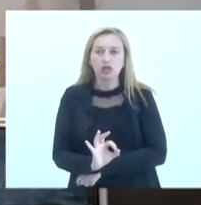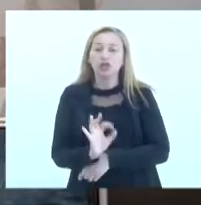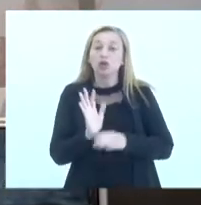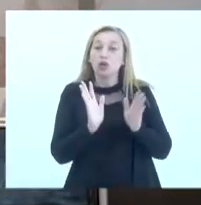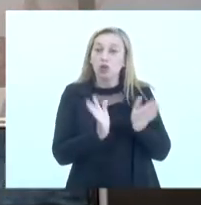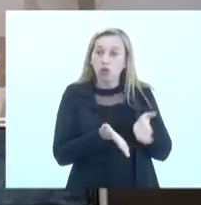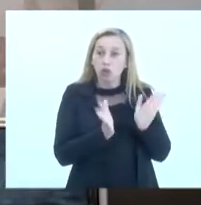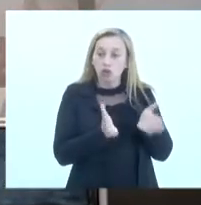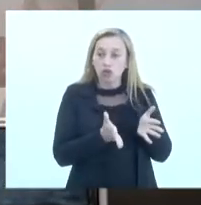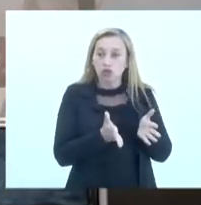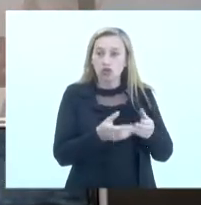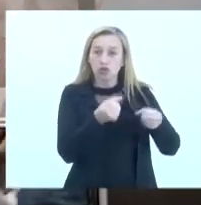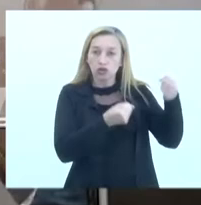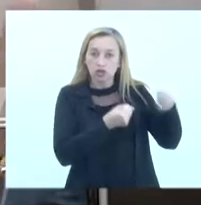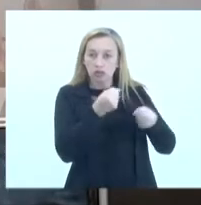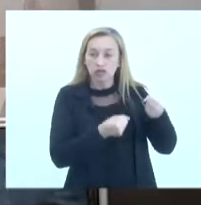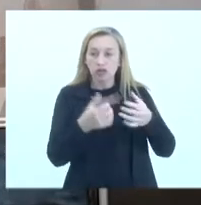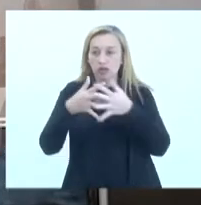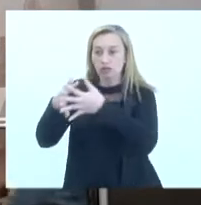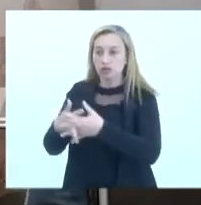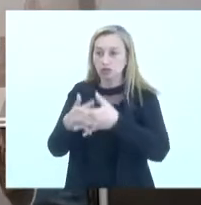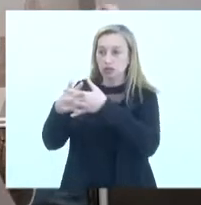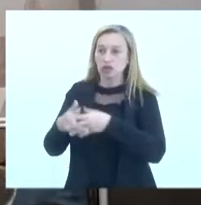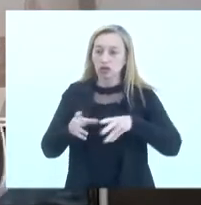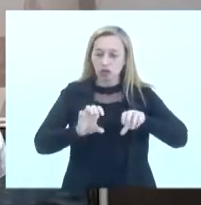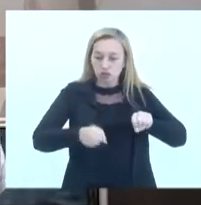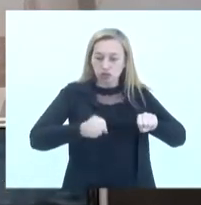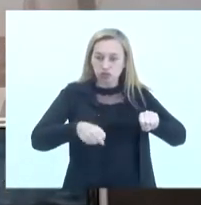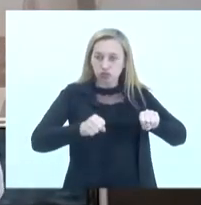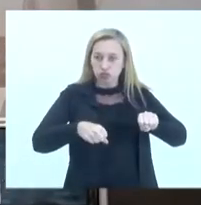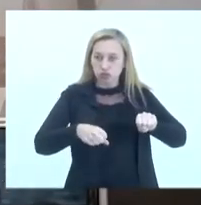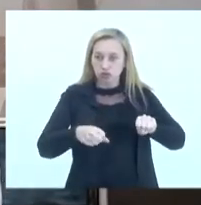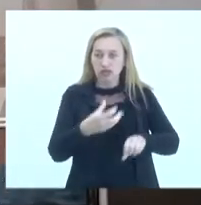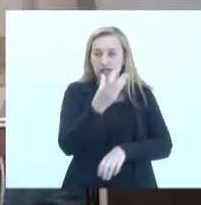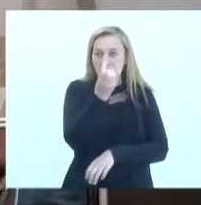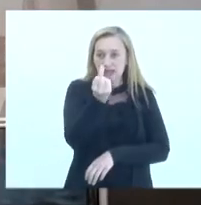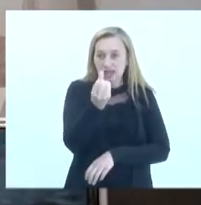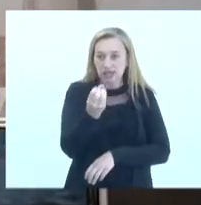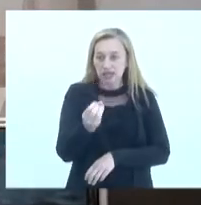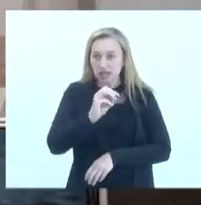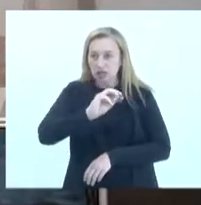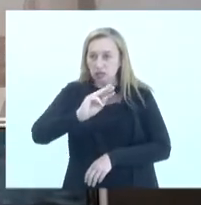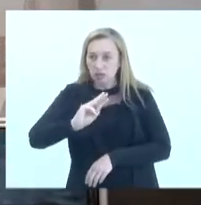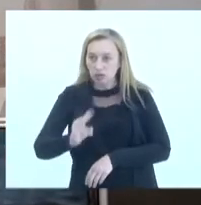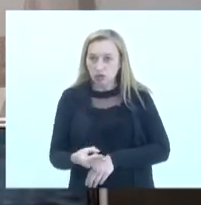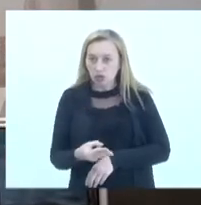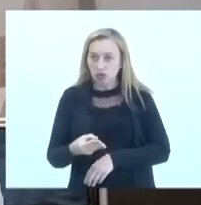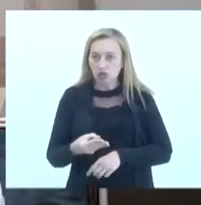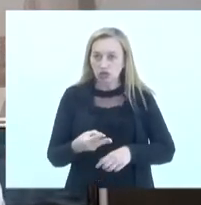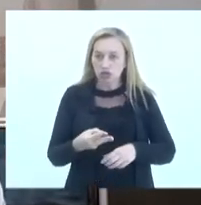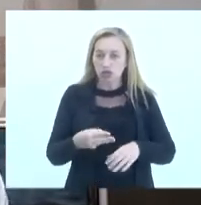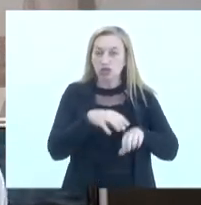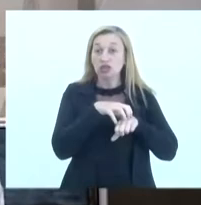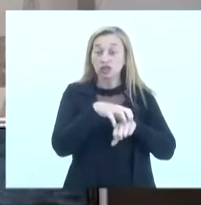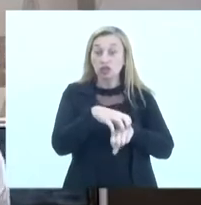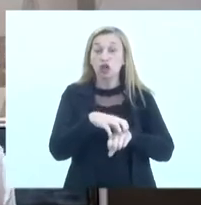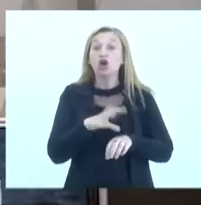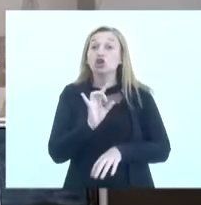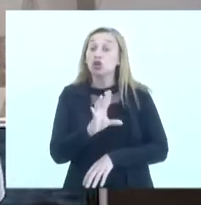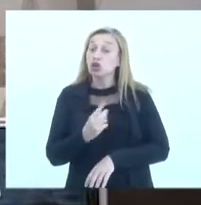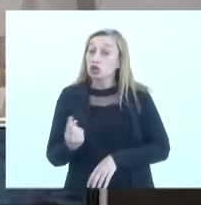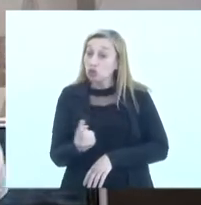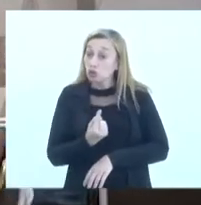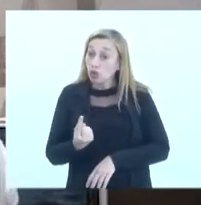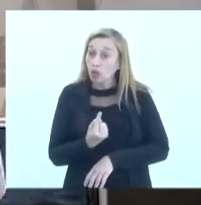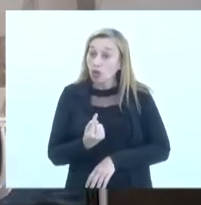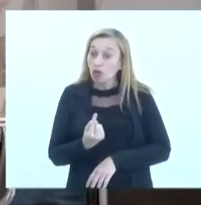de automóvel, caminhões e moto, nós temos uma frota de 60 milhões de veículos, né? Só que nós,